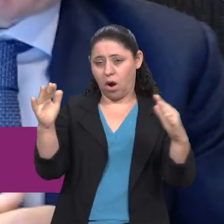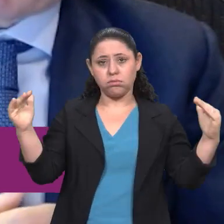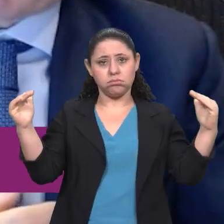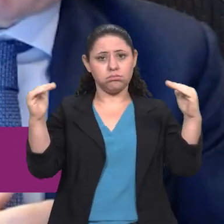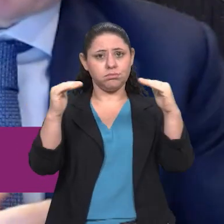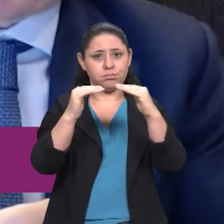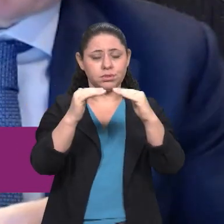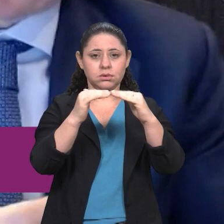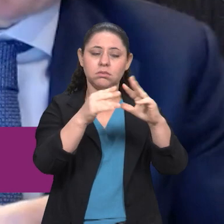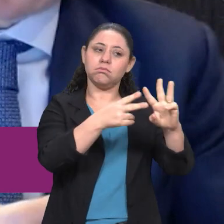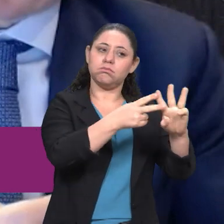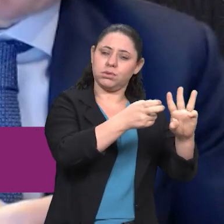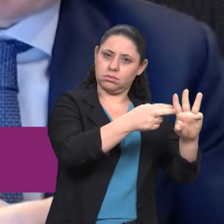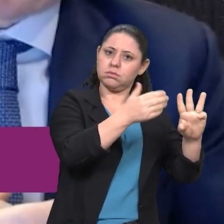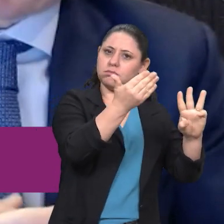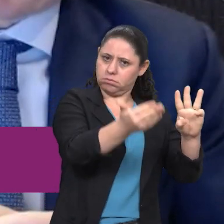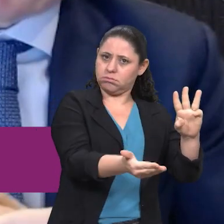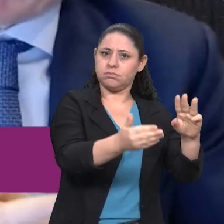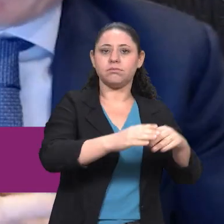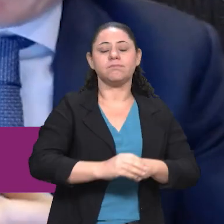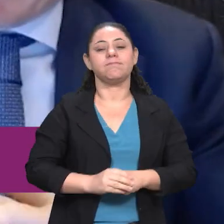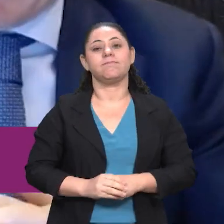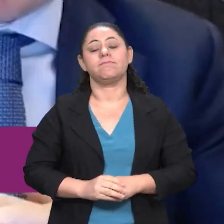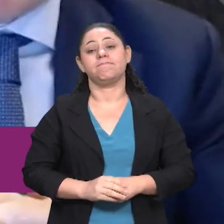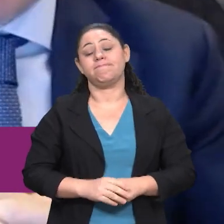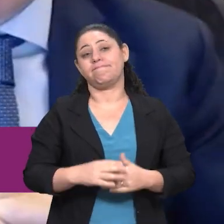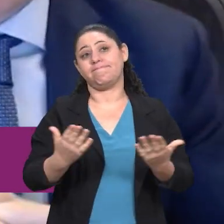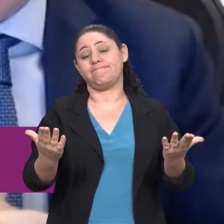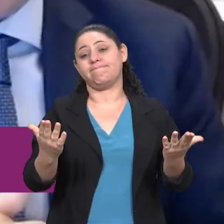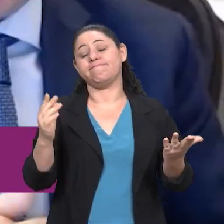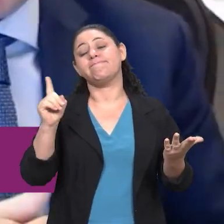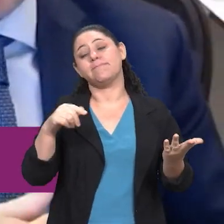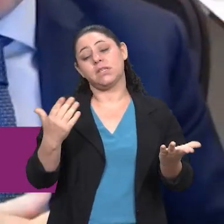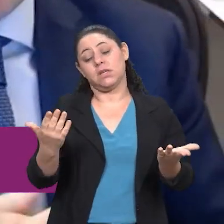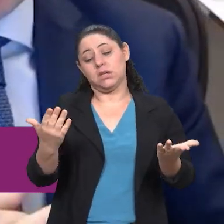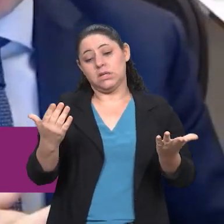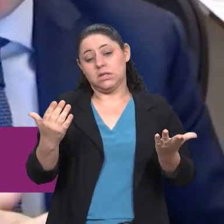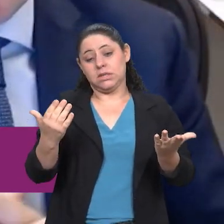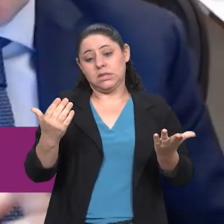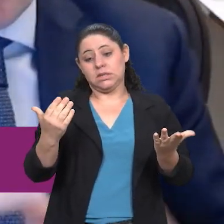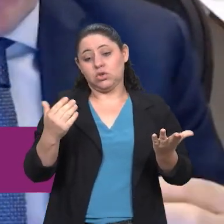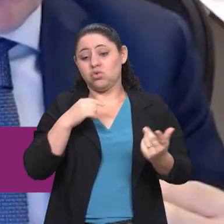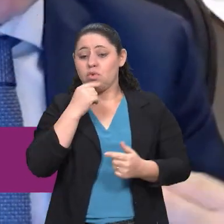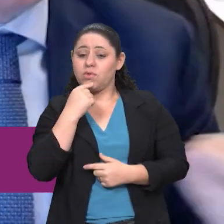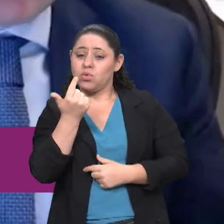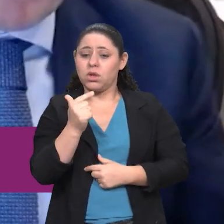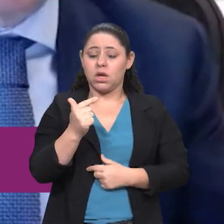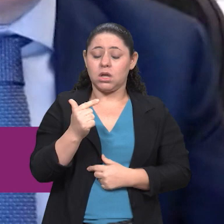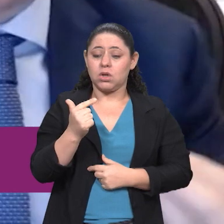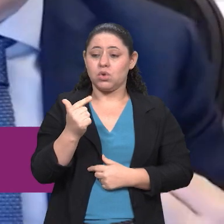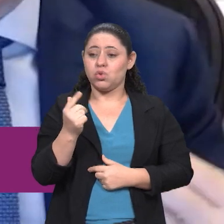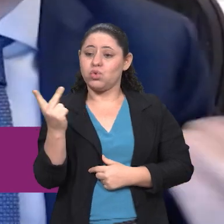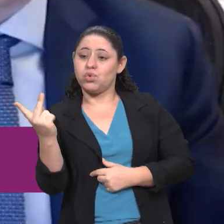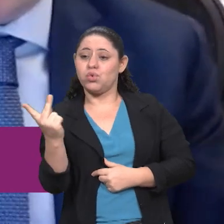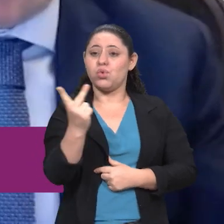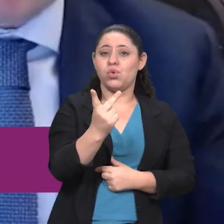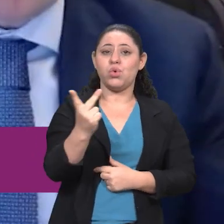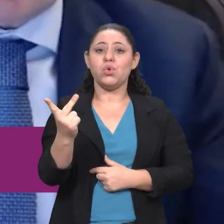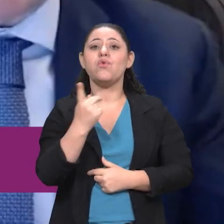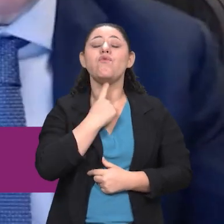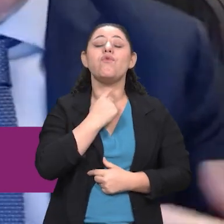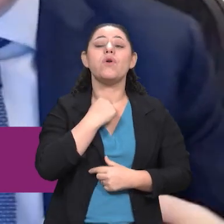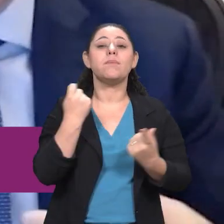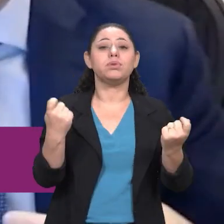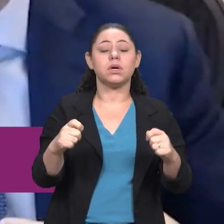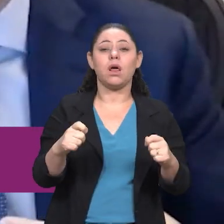né? No caso dos indígenas. Sem dúvida alguma, né? São dois interesses